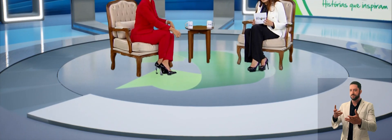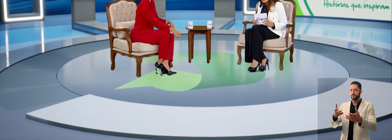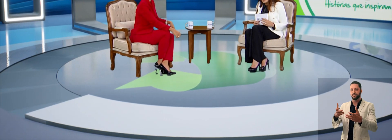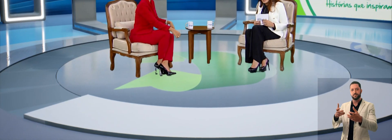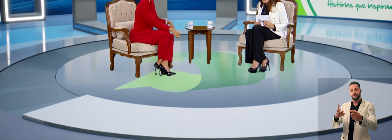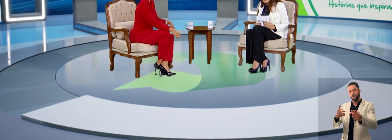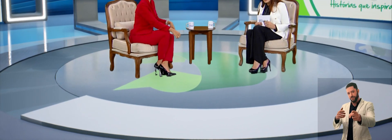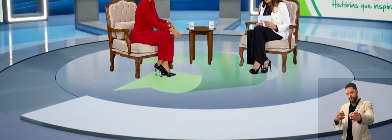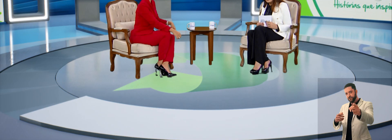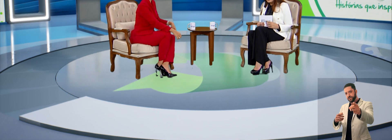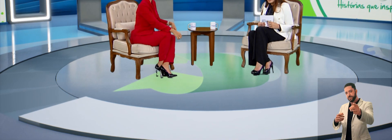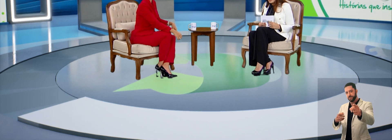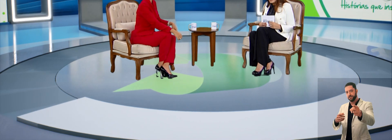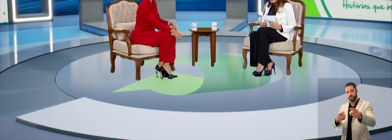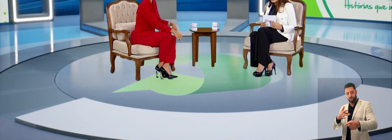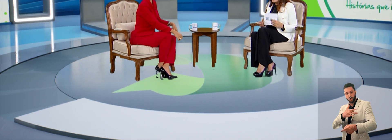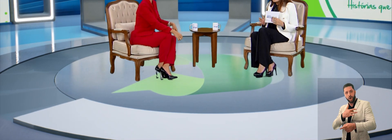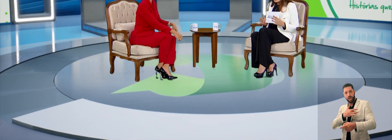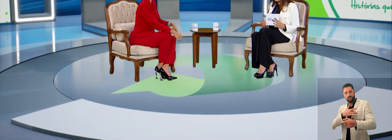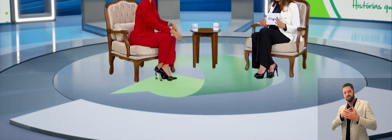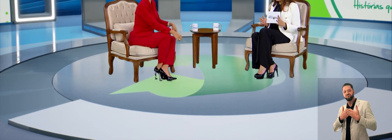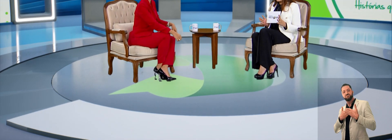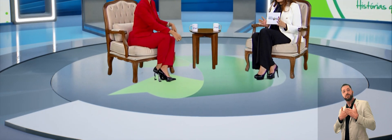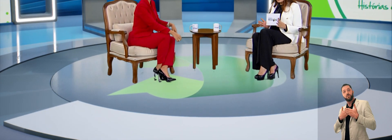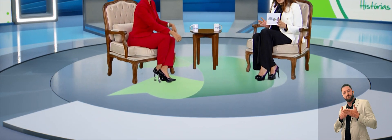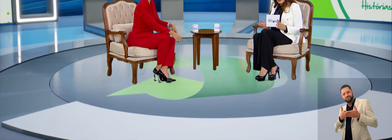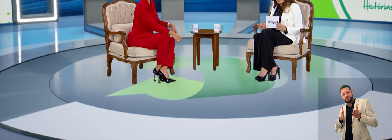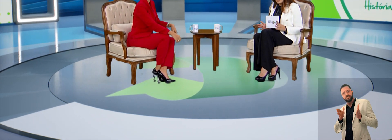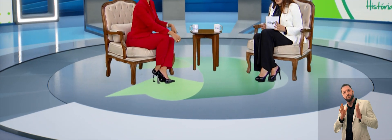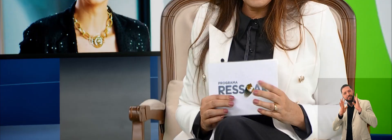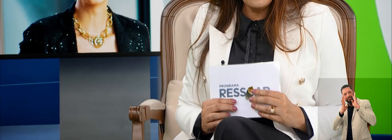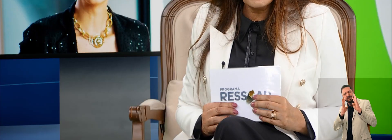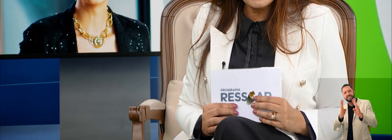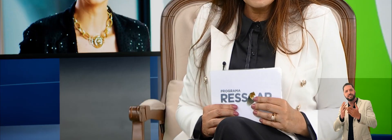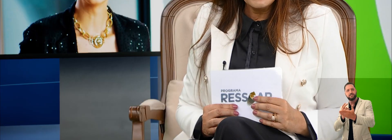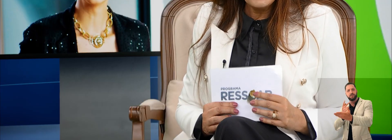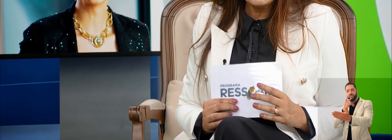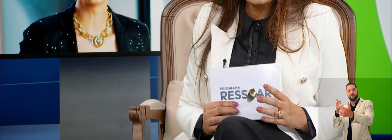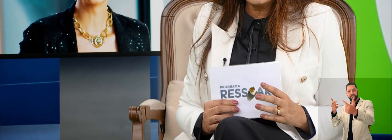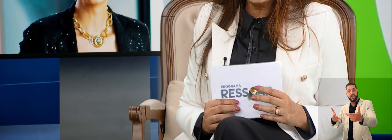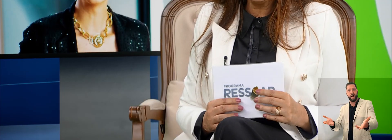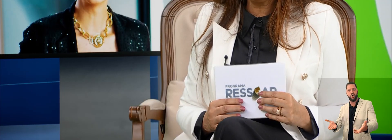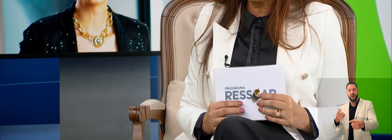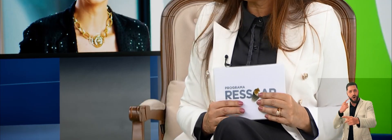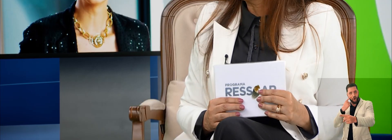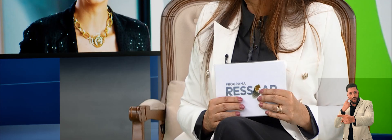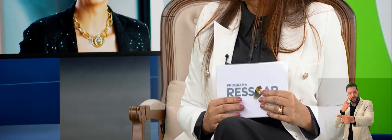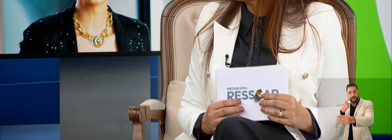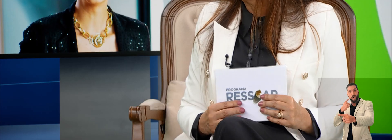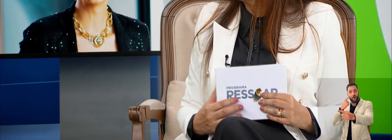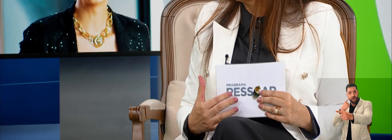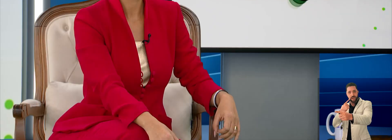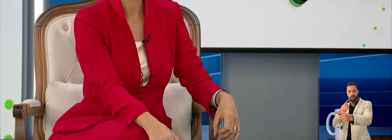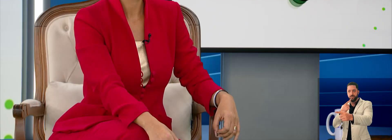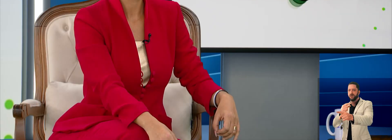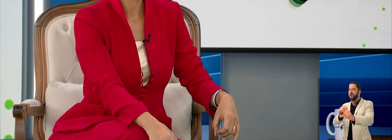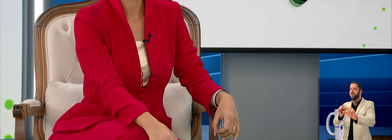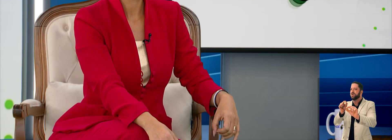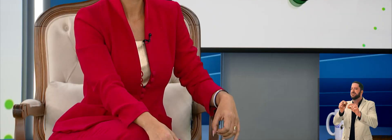você abrisse o coração e prestasse atenção no que ela vai falar agora, porque eu queria que você falasse